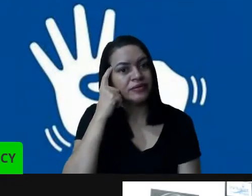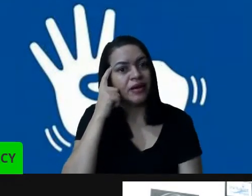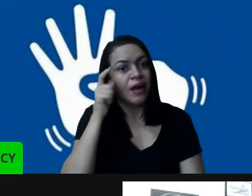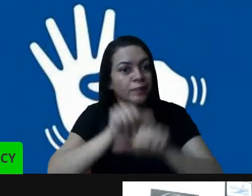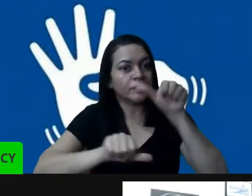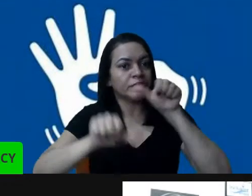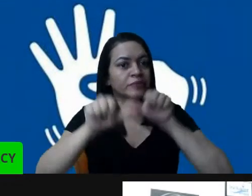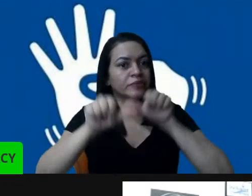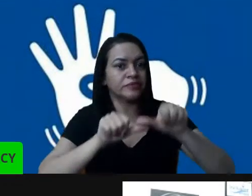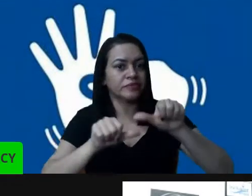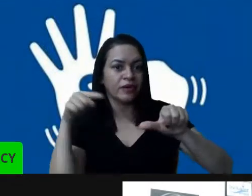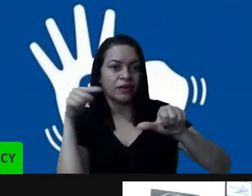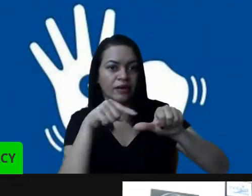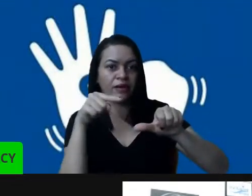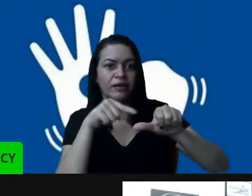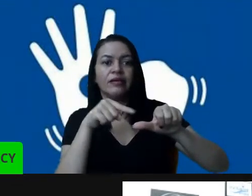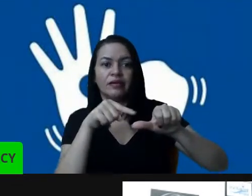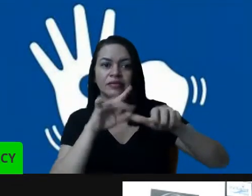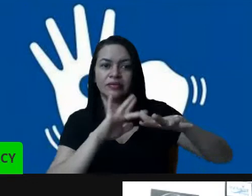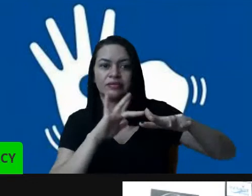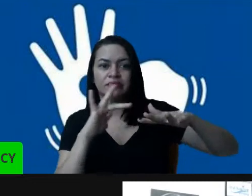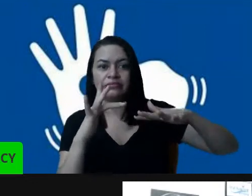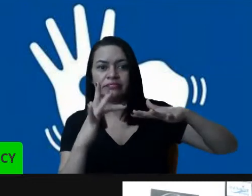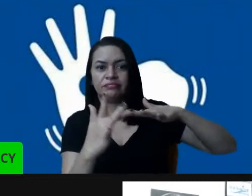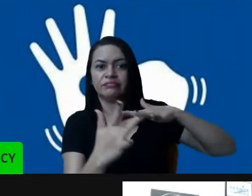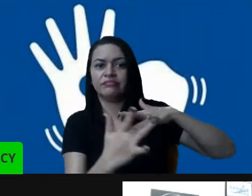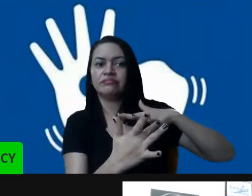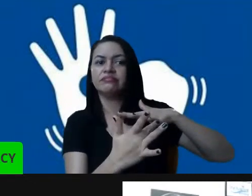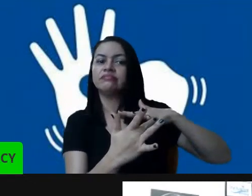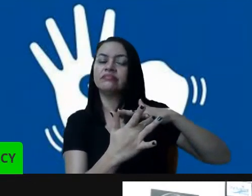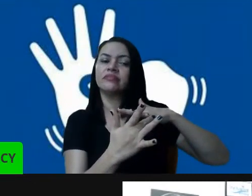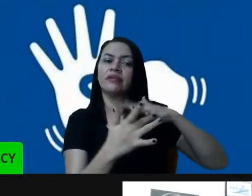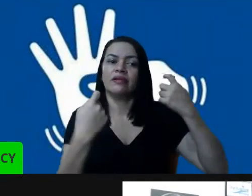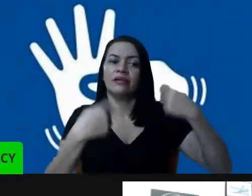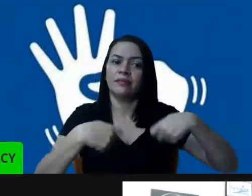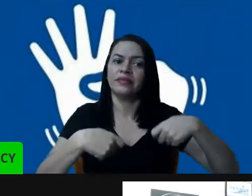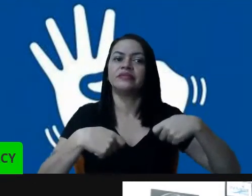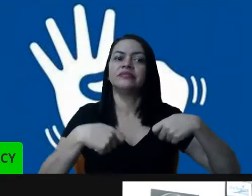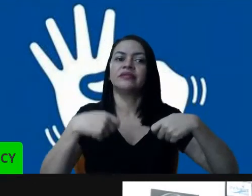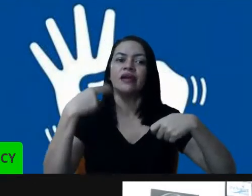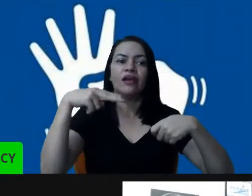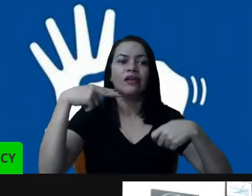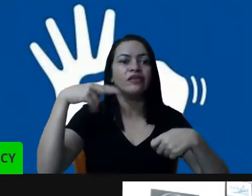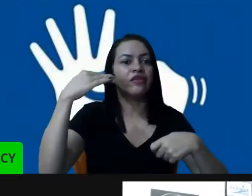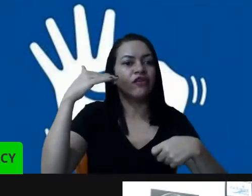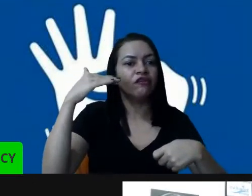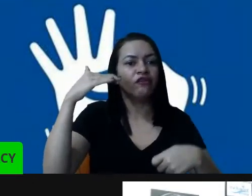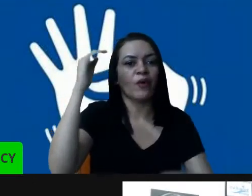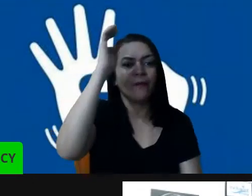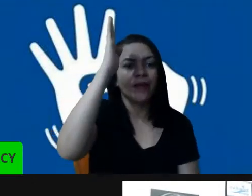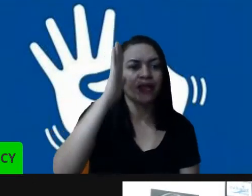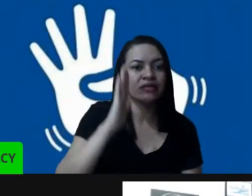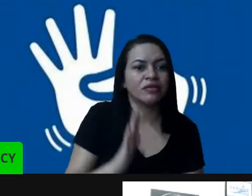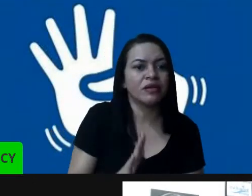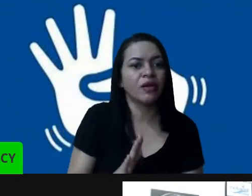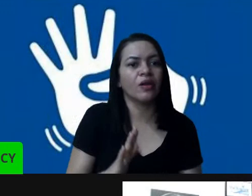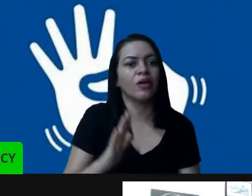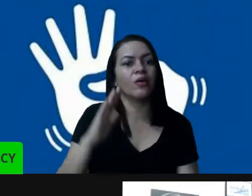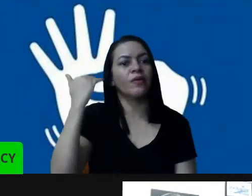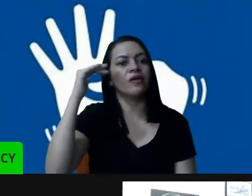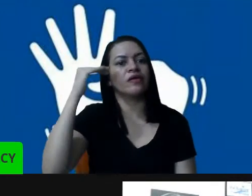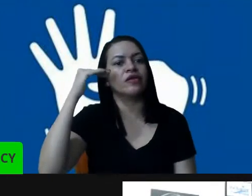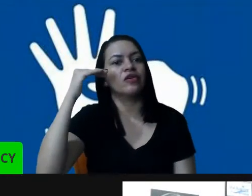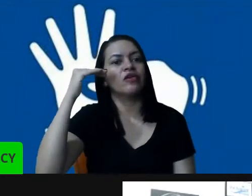o povão, em nível de Brasil, em nível de estado, em nível de cidades. A gente precisa repensar esse formato